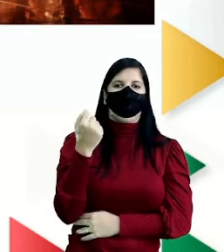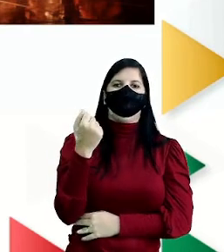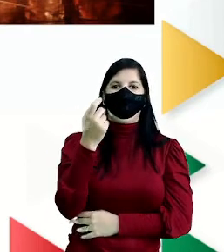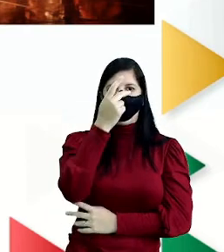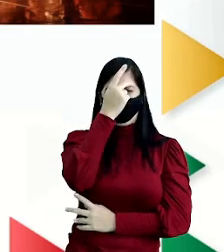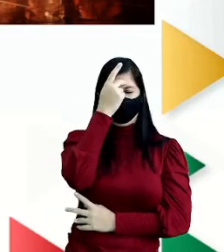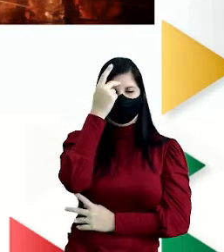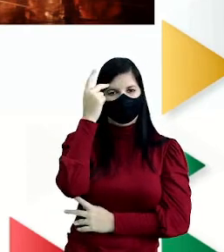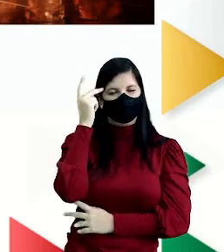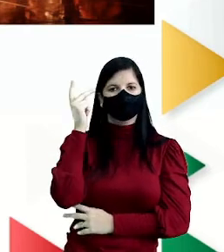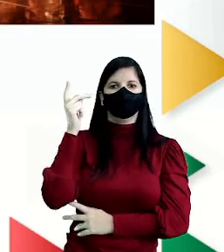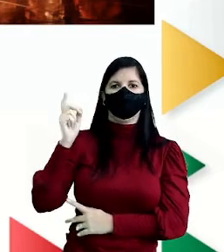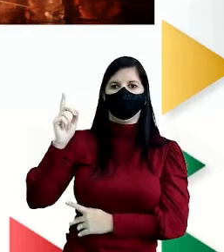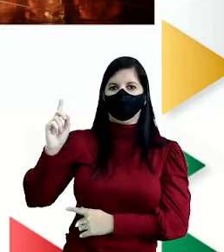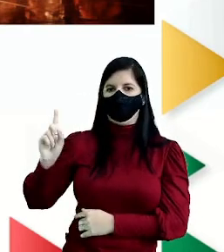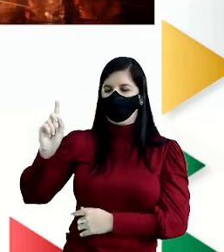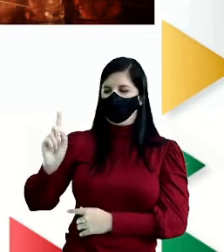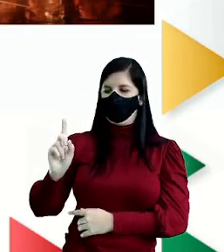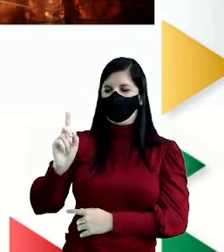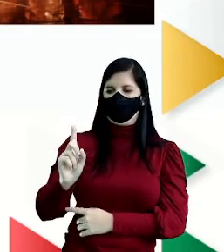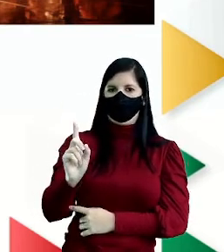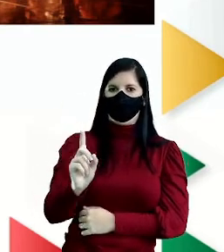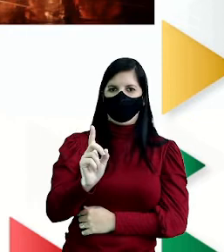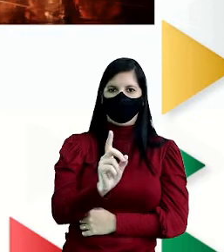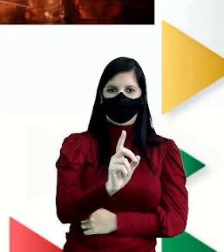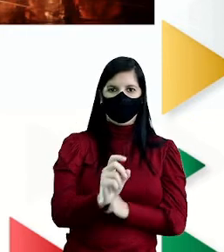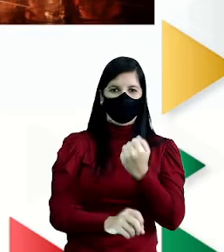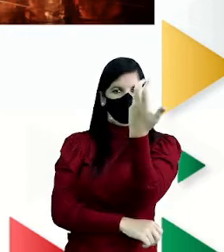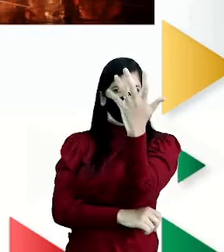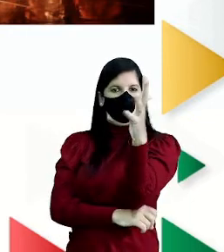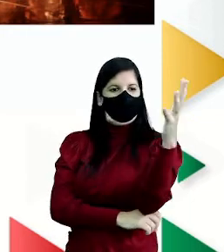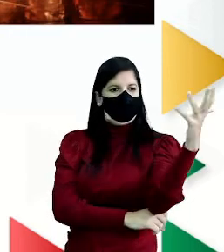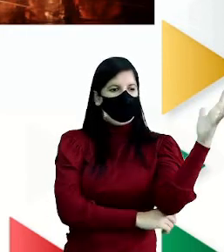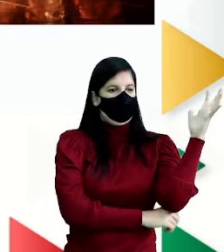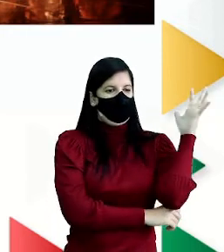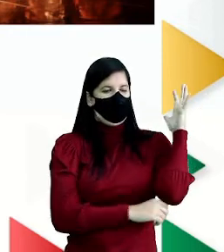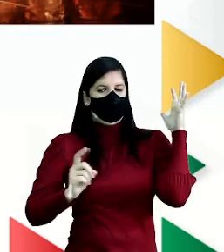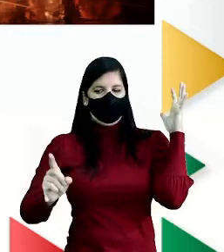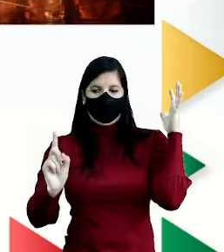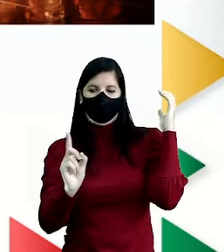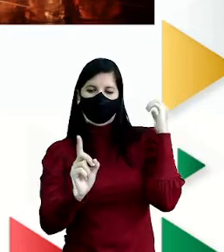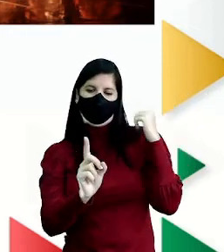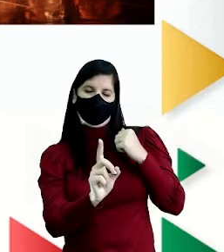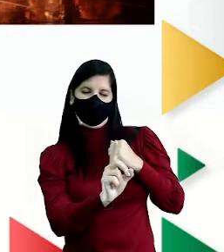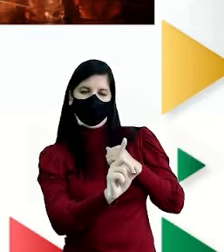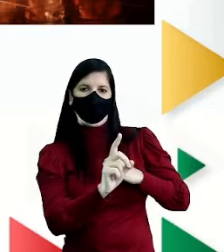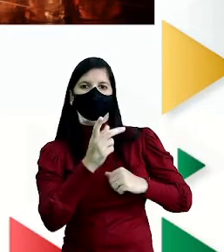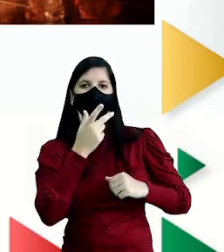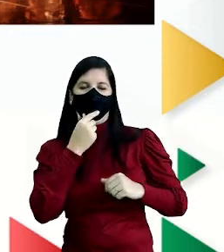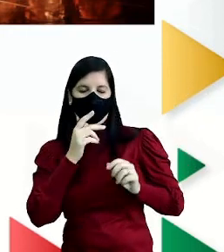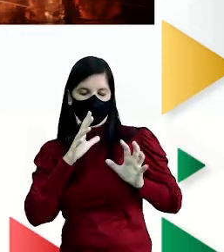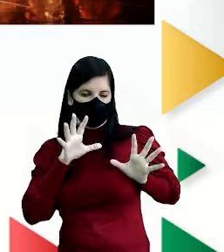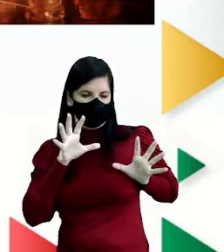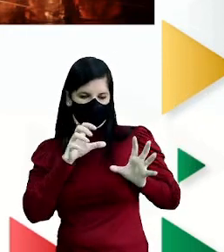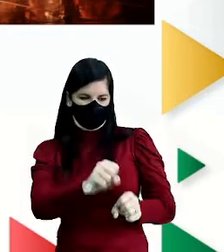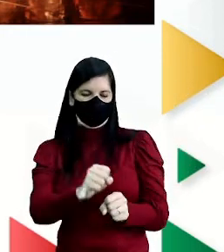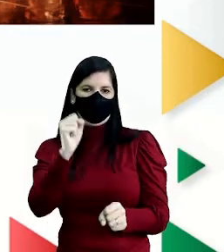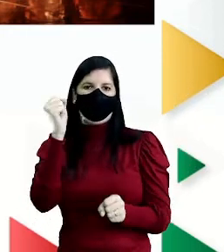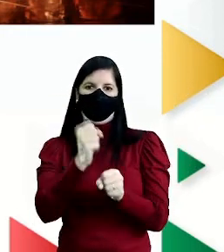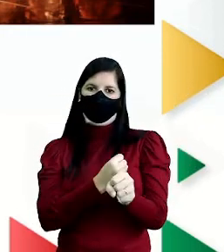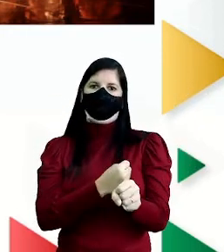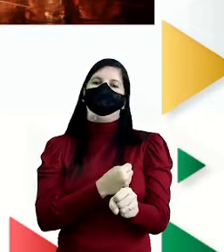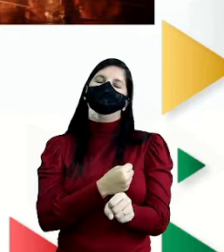cervo, percorre a floresta até ser morto por caçadores, promovendo-os de alimento, calçado, vestimenta e